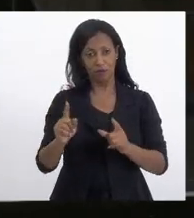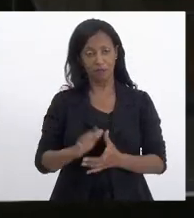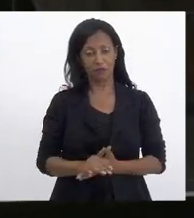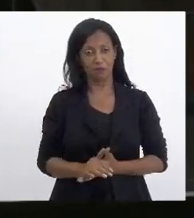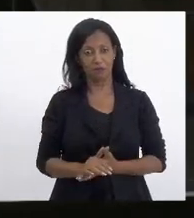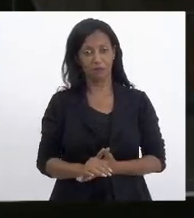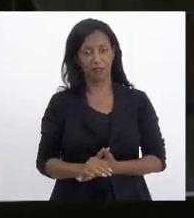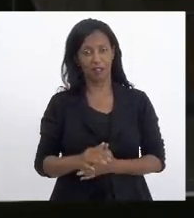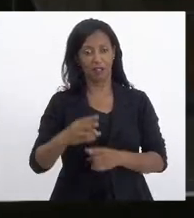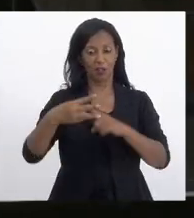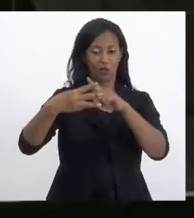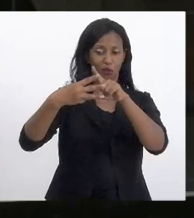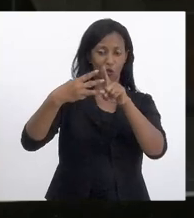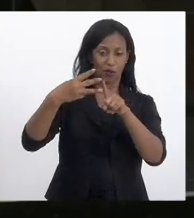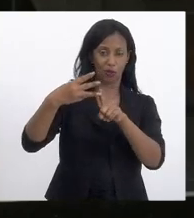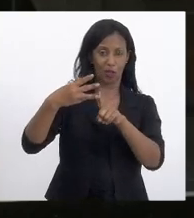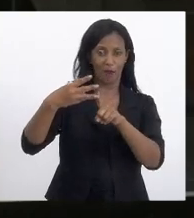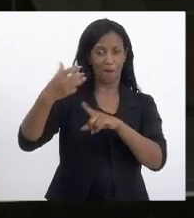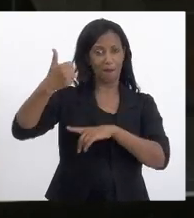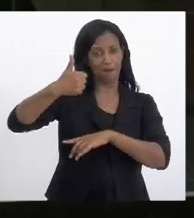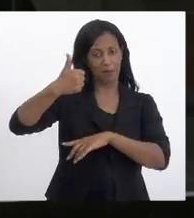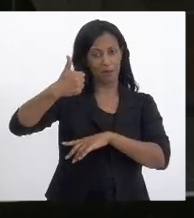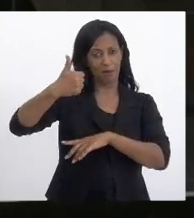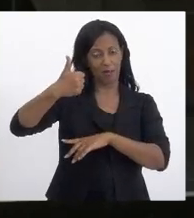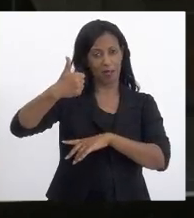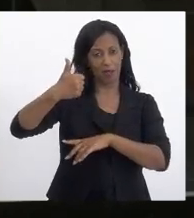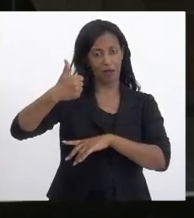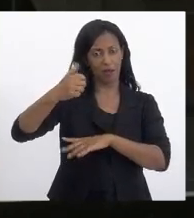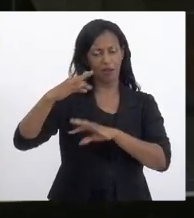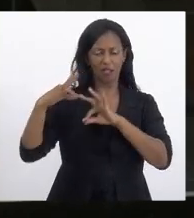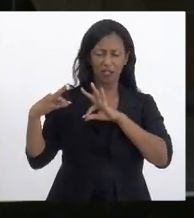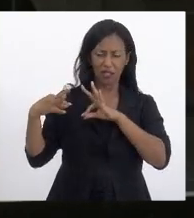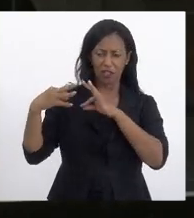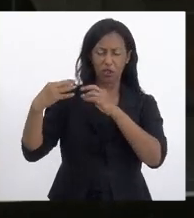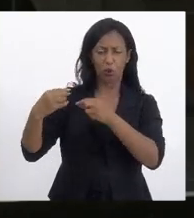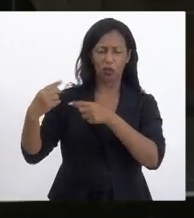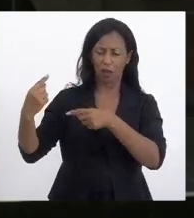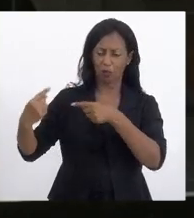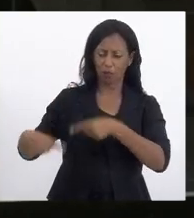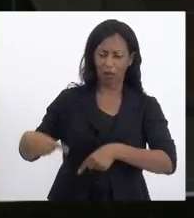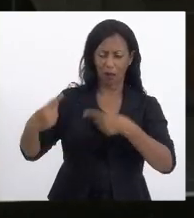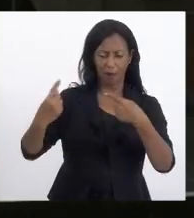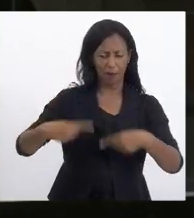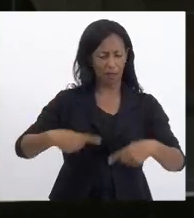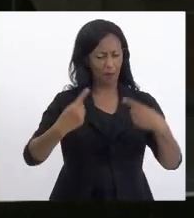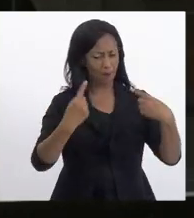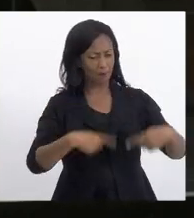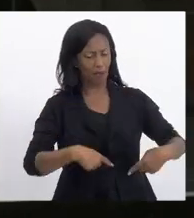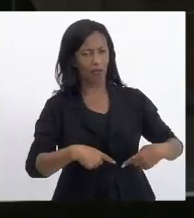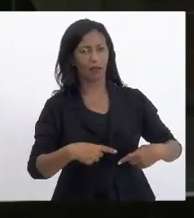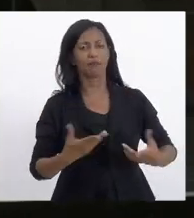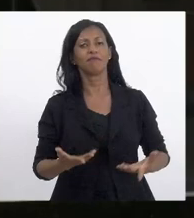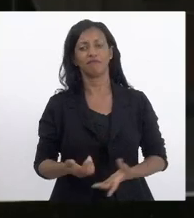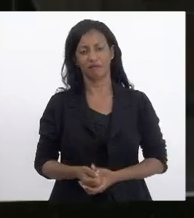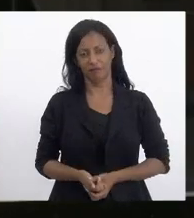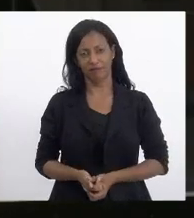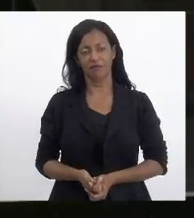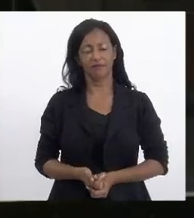estar entre os três primeiros clubes em todos os campeonatos